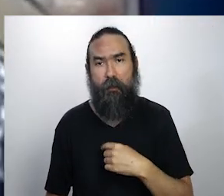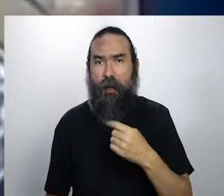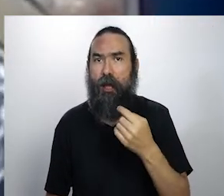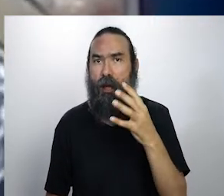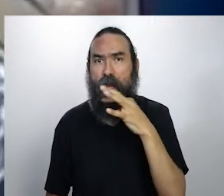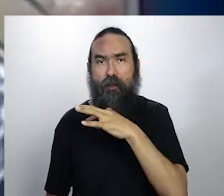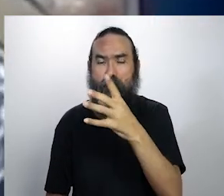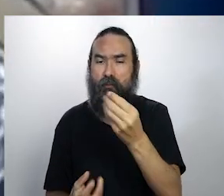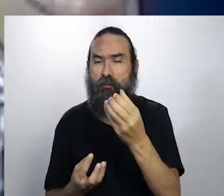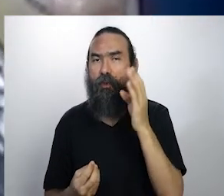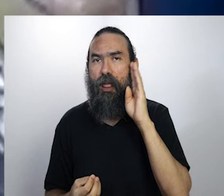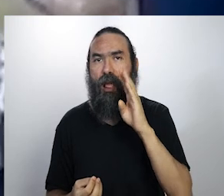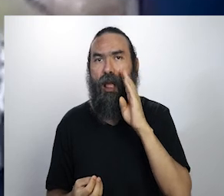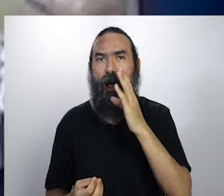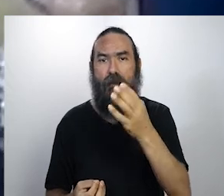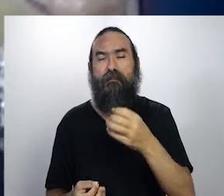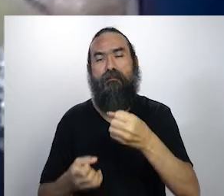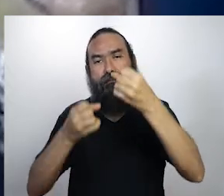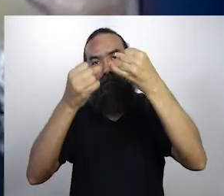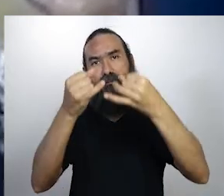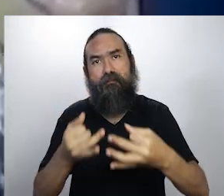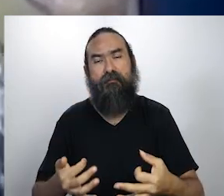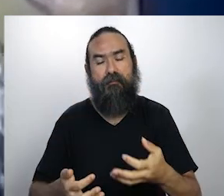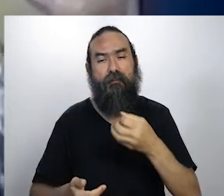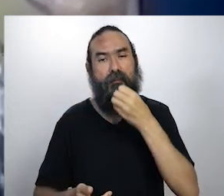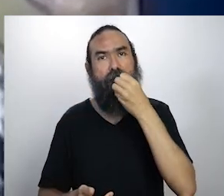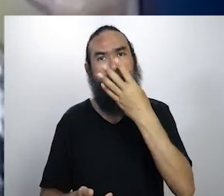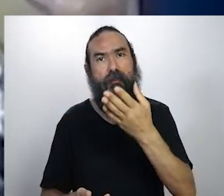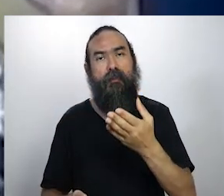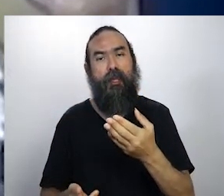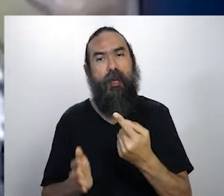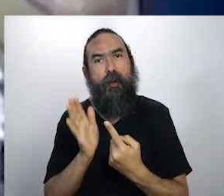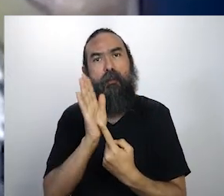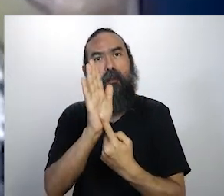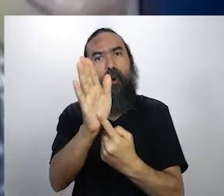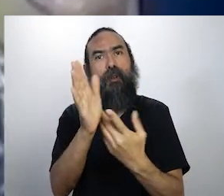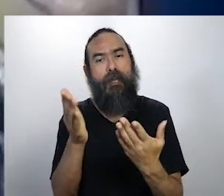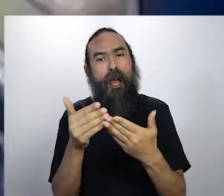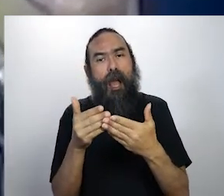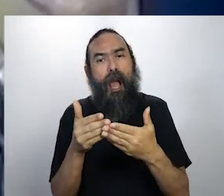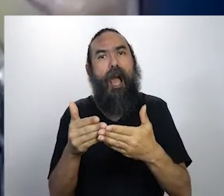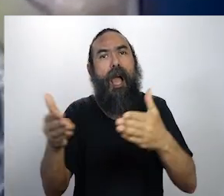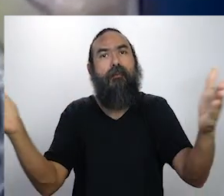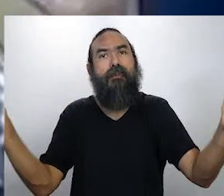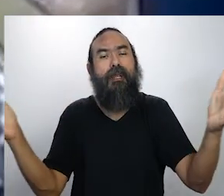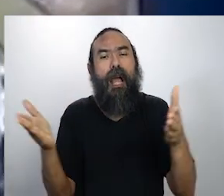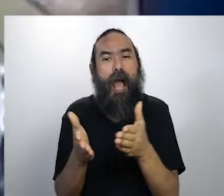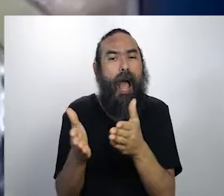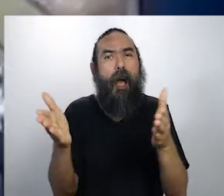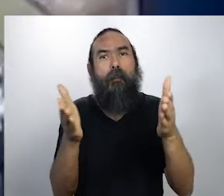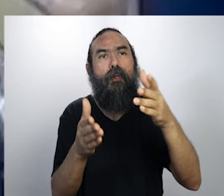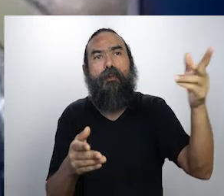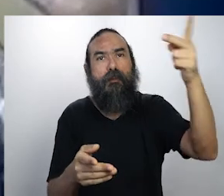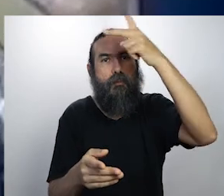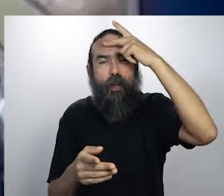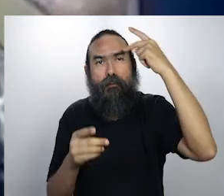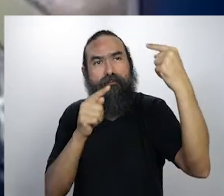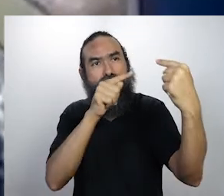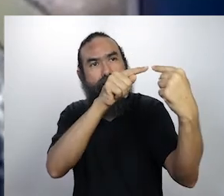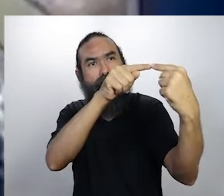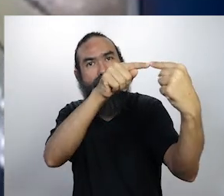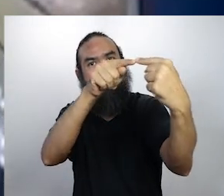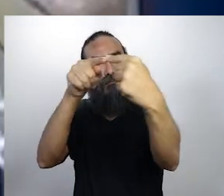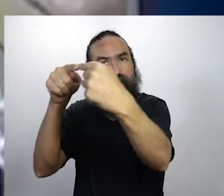muito, muito legal isso que você traz. Fiz várias anotações aqui, abri canais de escuta, né, de outras